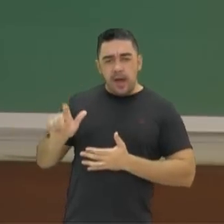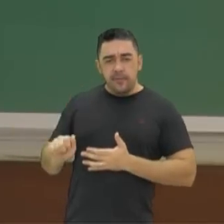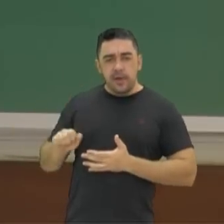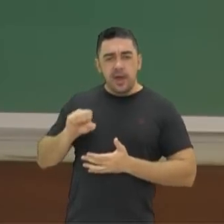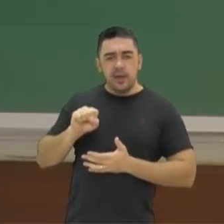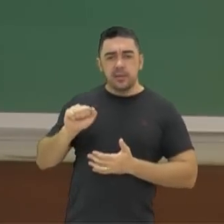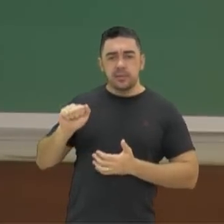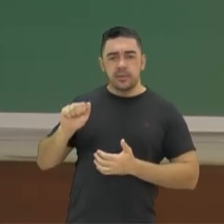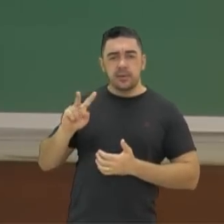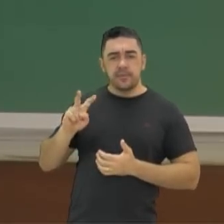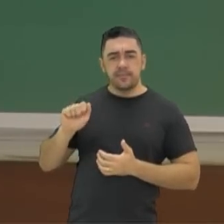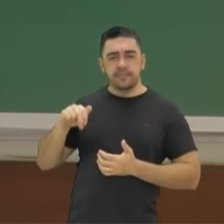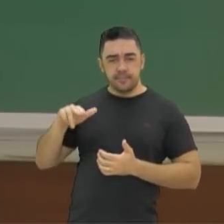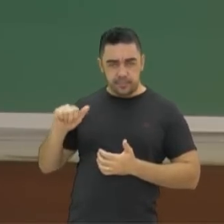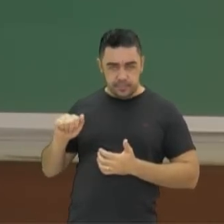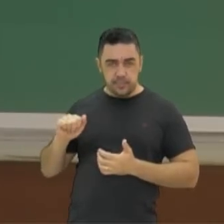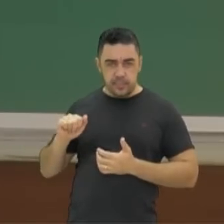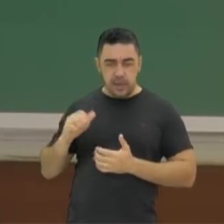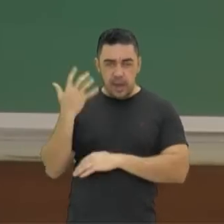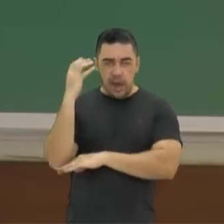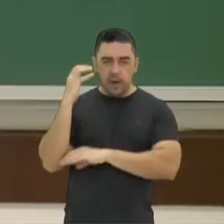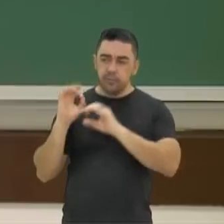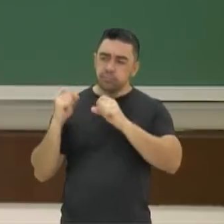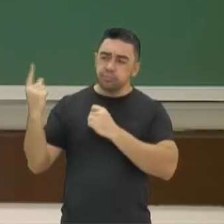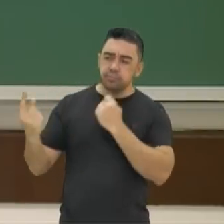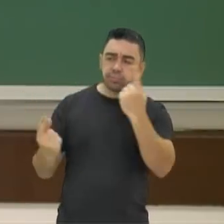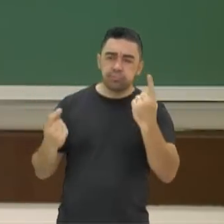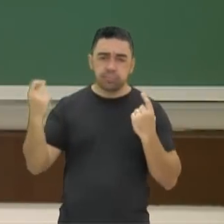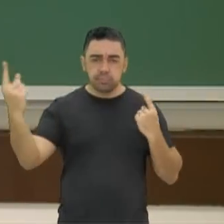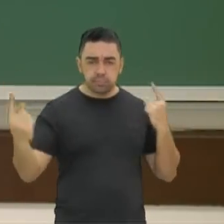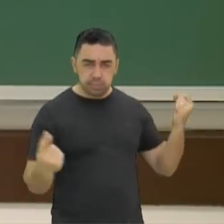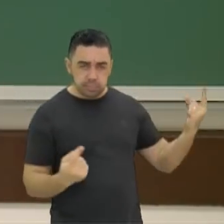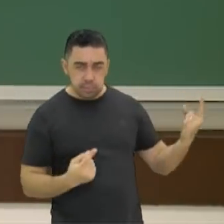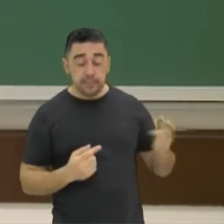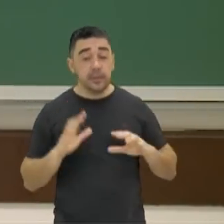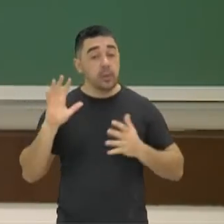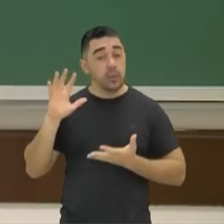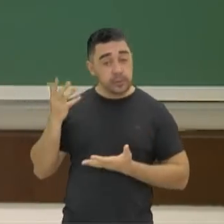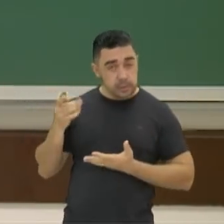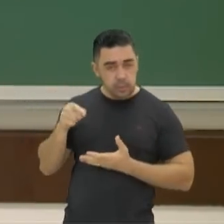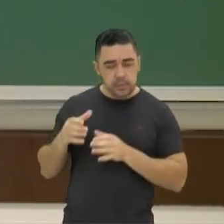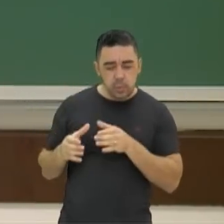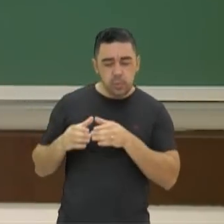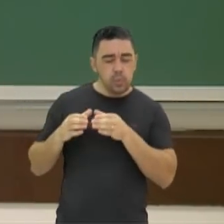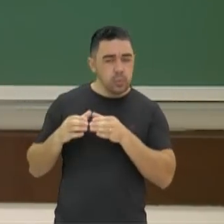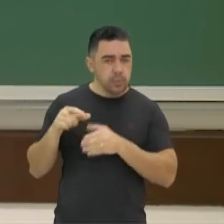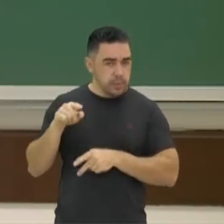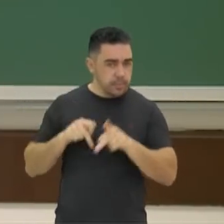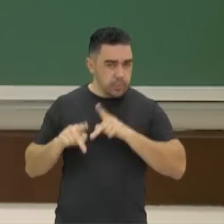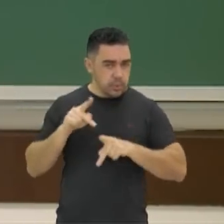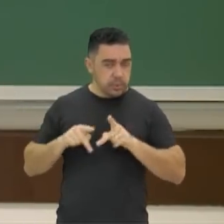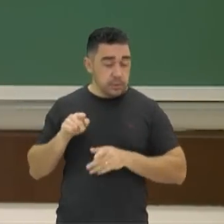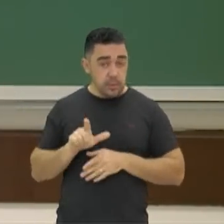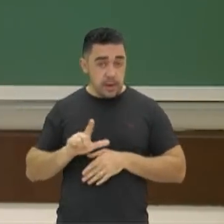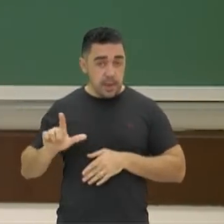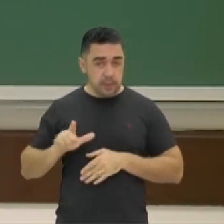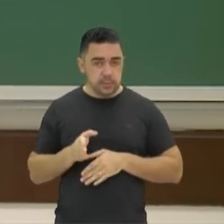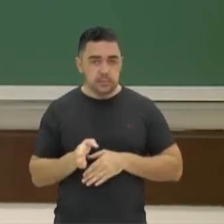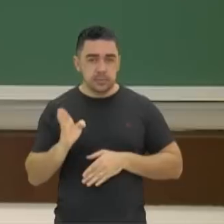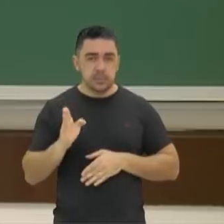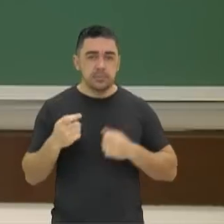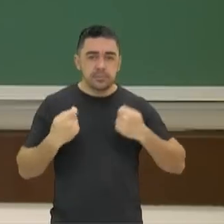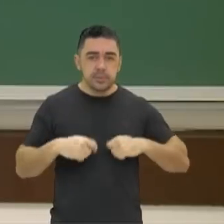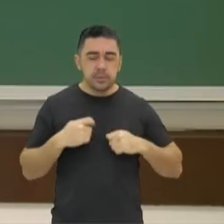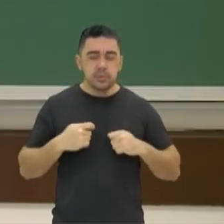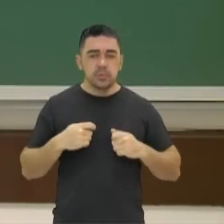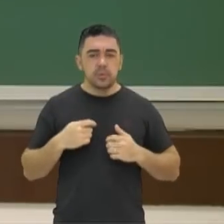as árvores não eram próximas uma da outra. Então, o que aconteceu? Esse grupo, essa população que ficou desse lado leste, teve que começar